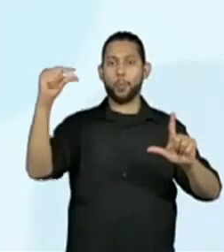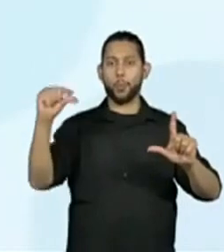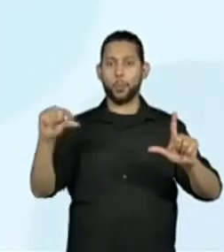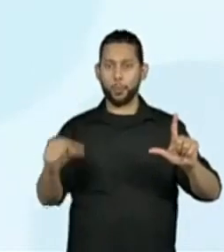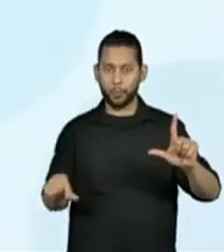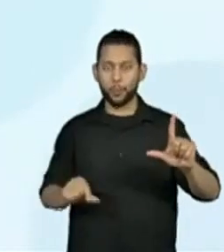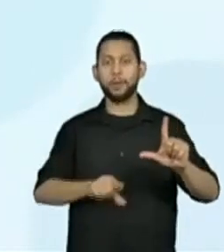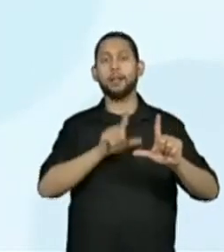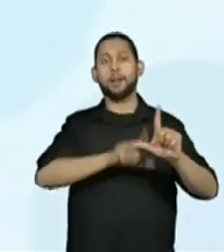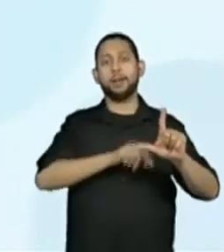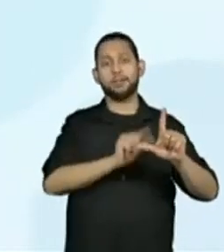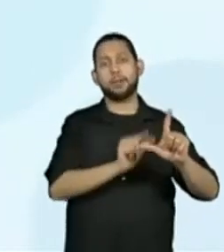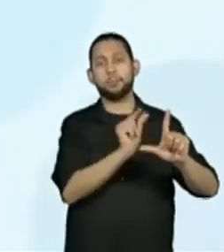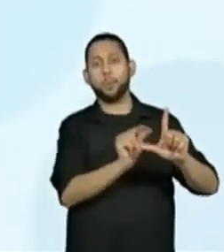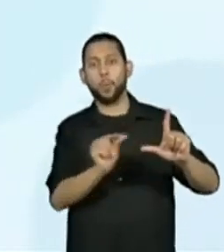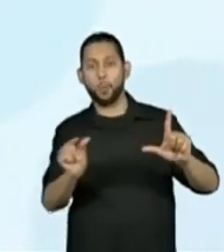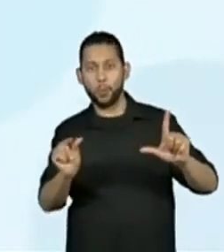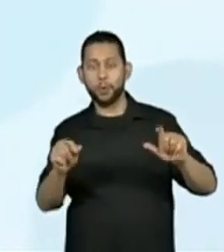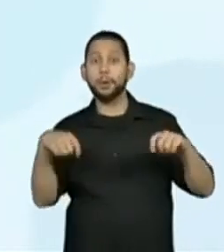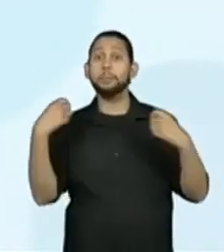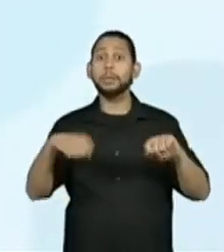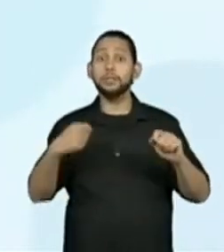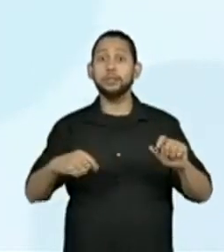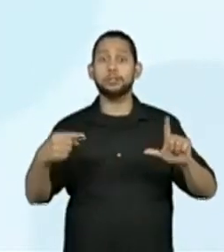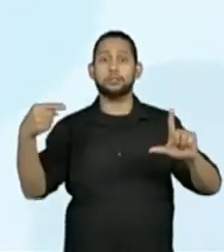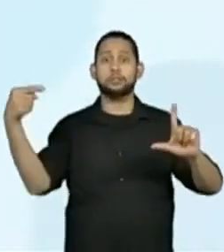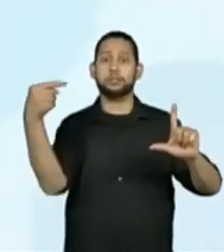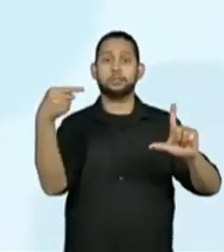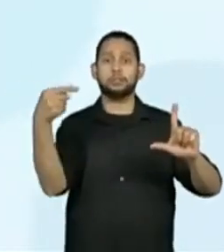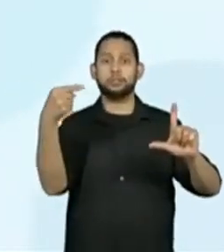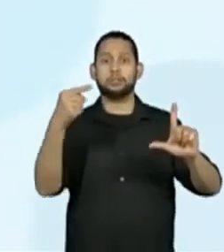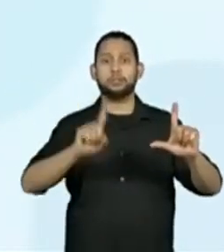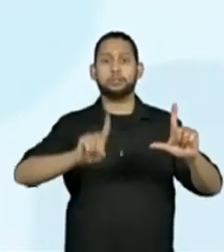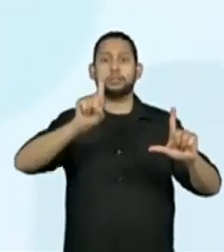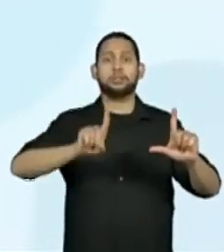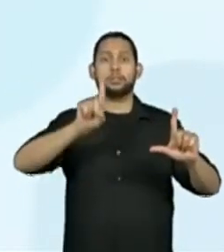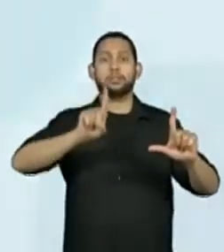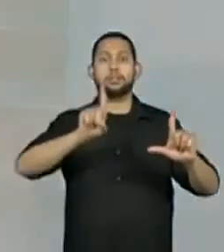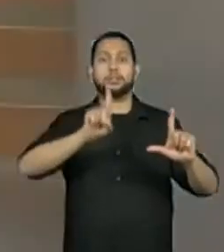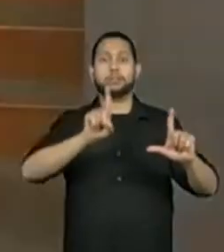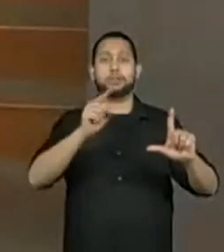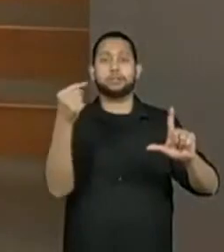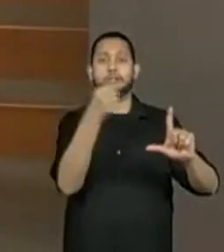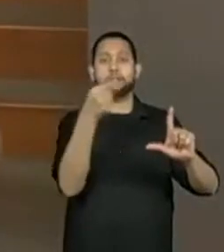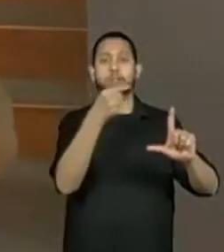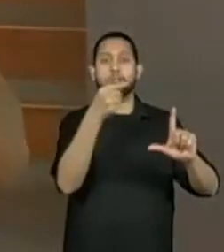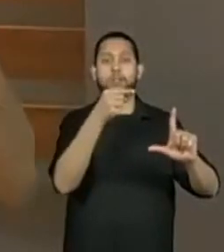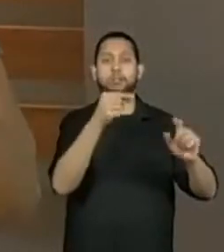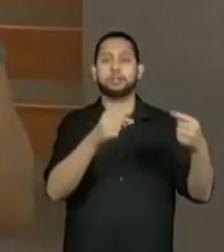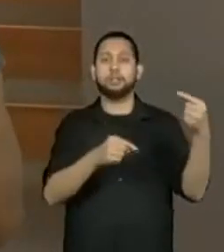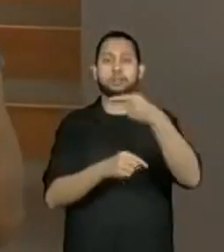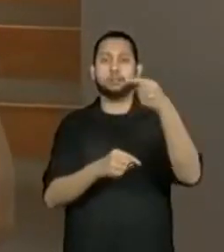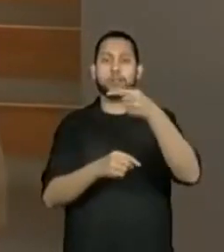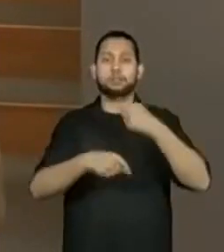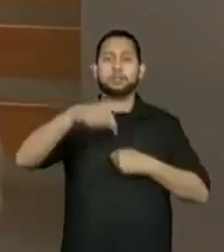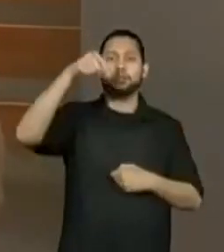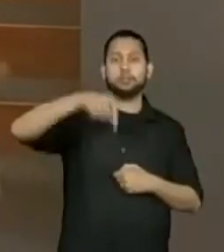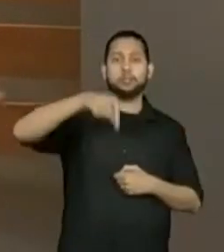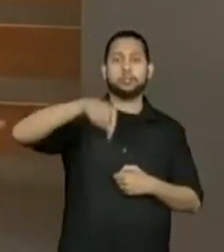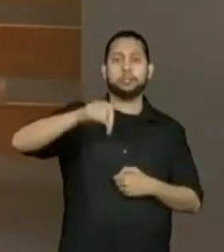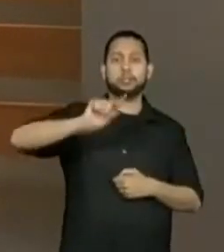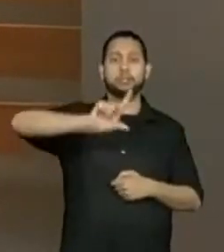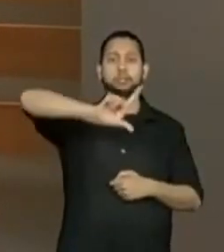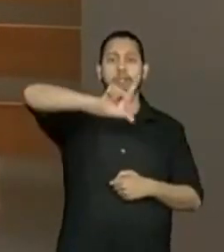direção, de sentido e giros. Pessoal, não sei se vocês lembram, a gente já teve uma primeira aula dessa habilidade,